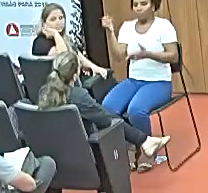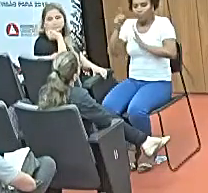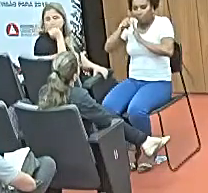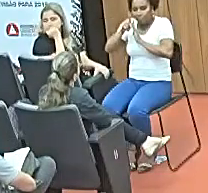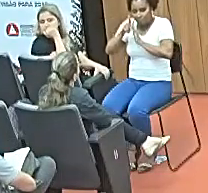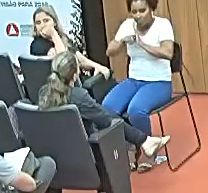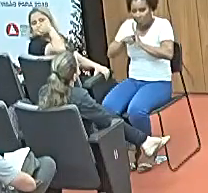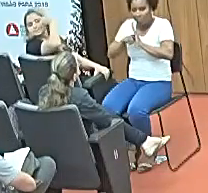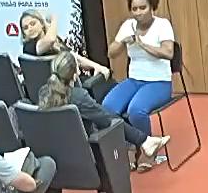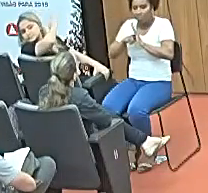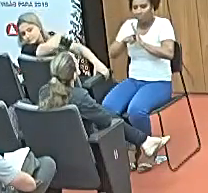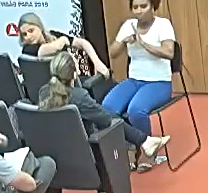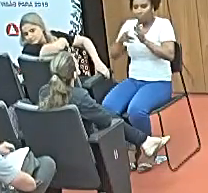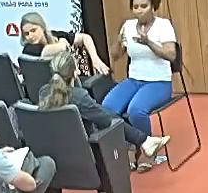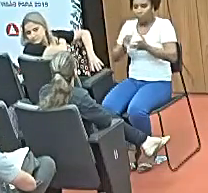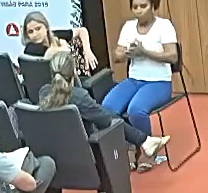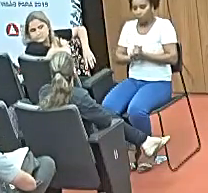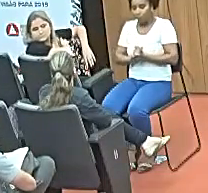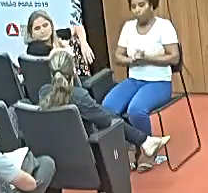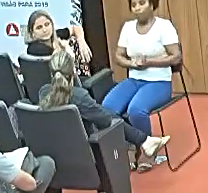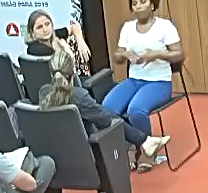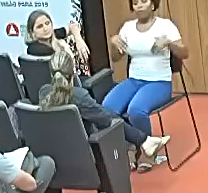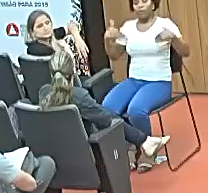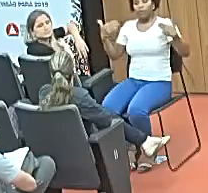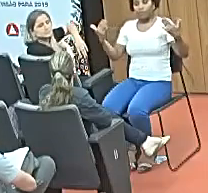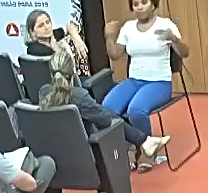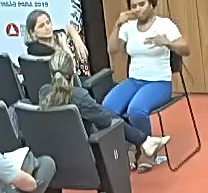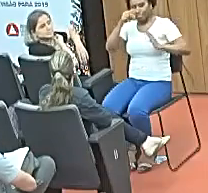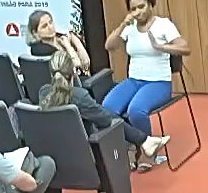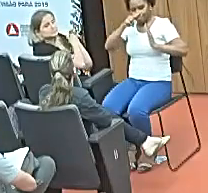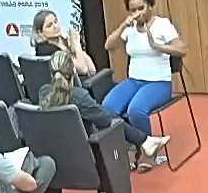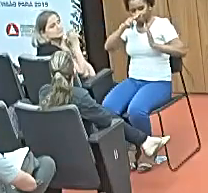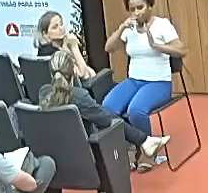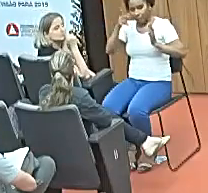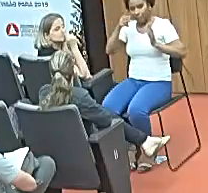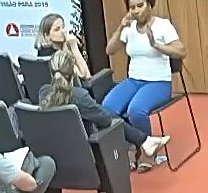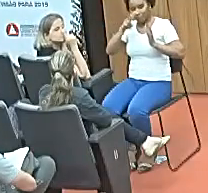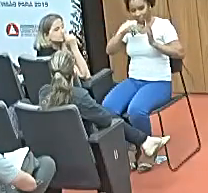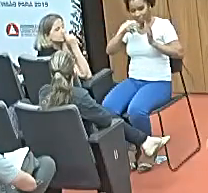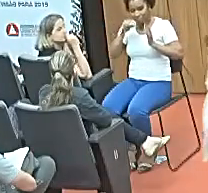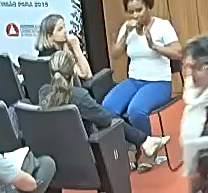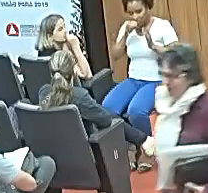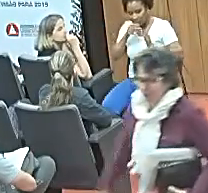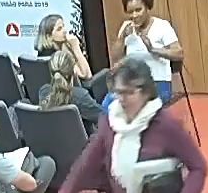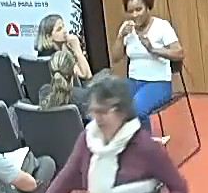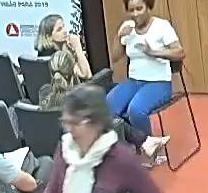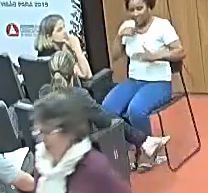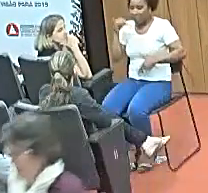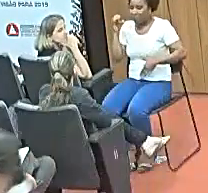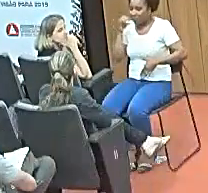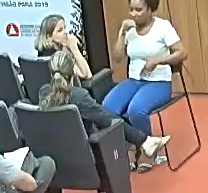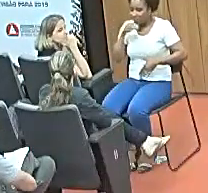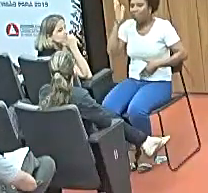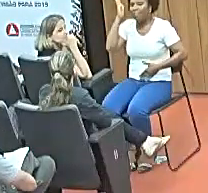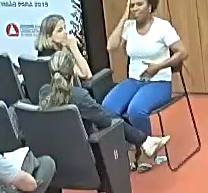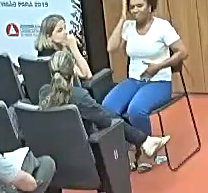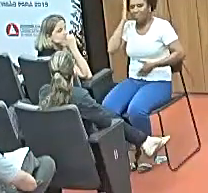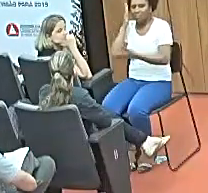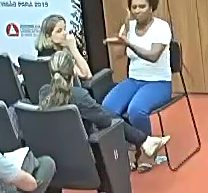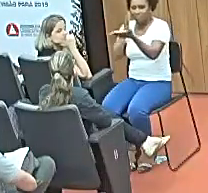dessa proposta então eu vou ler bem você bem breve também porque eu sei que todo mundo muito cansado